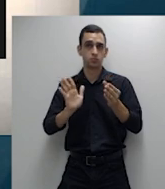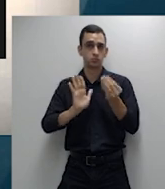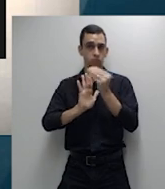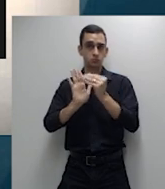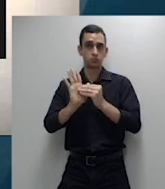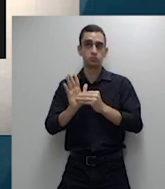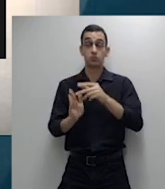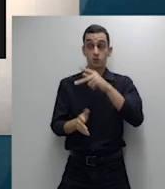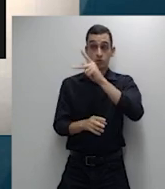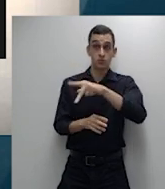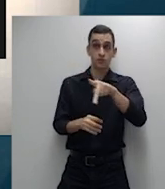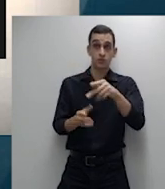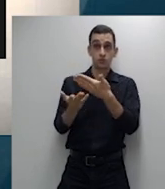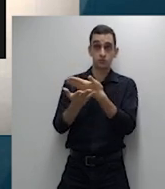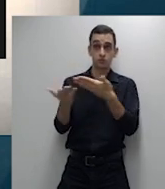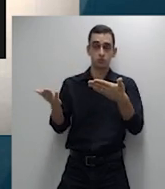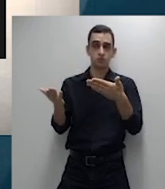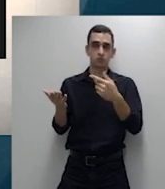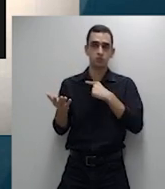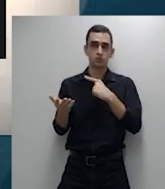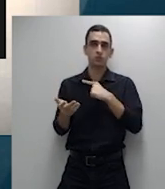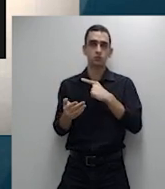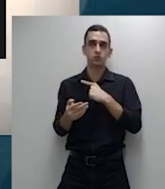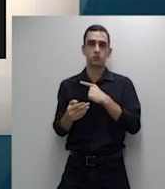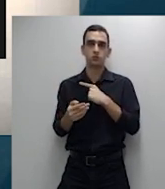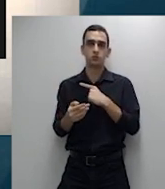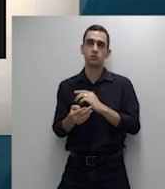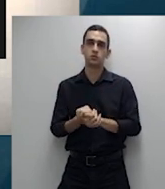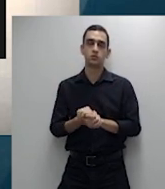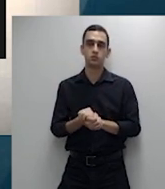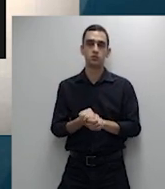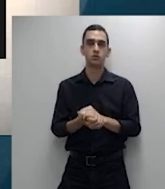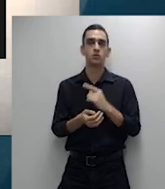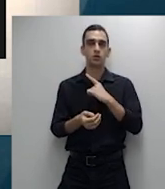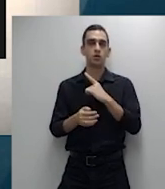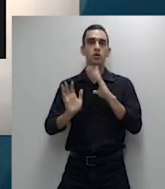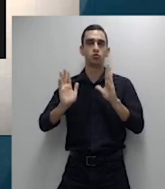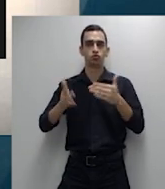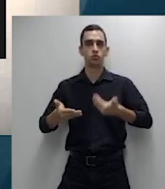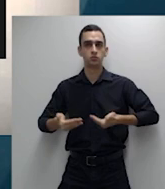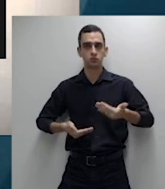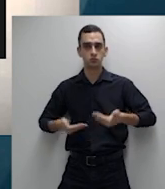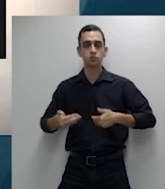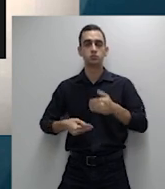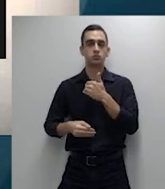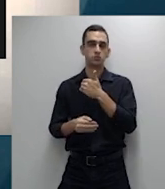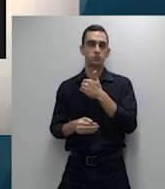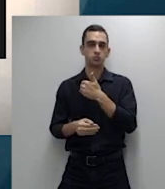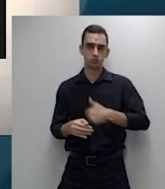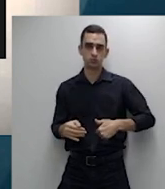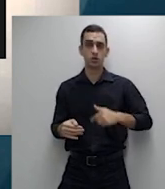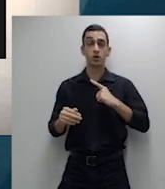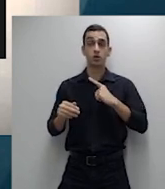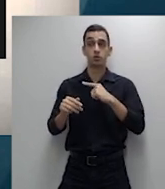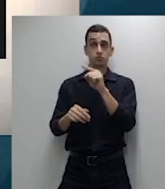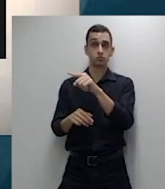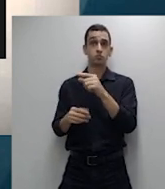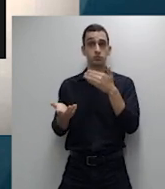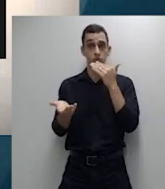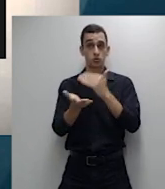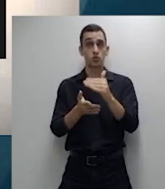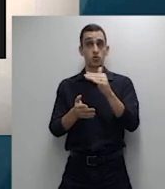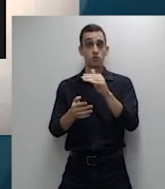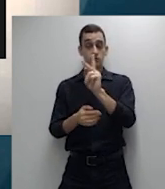professora uma vez que mesmo sendo Servidor Estadual foi cedida pelo Estado para exercer o magistério Universidade Federal